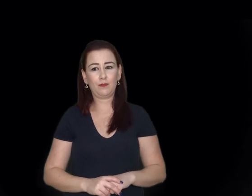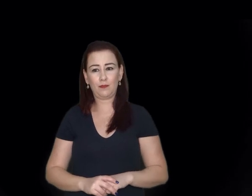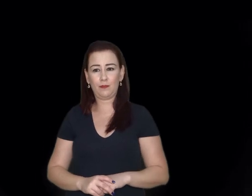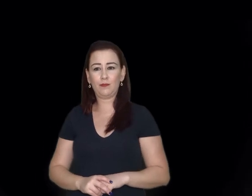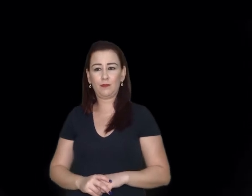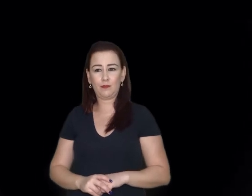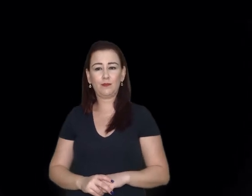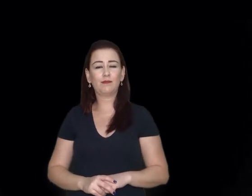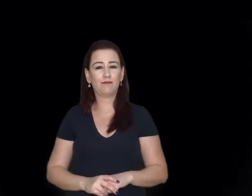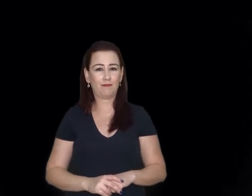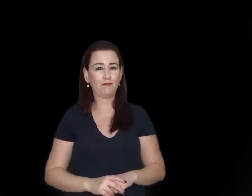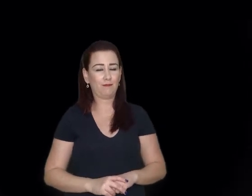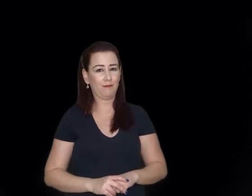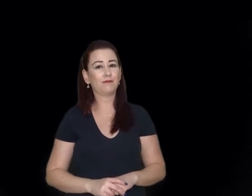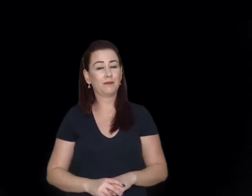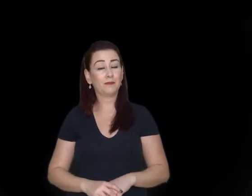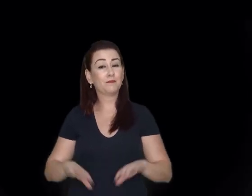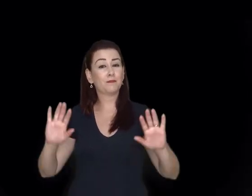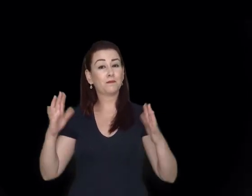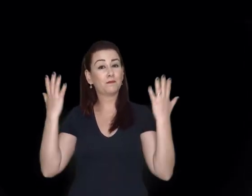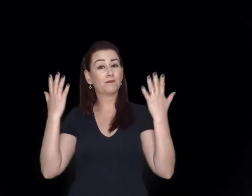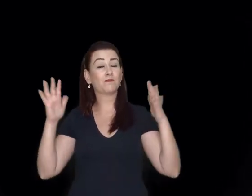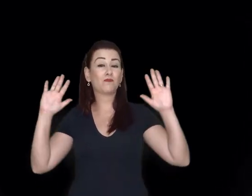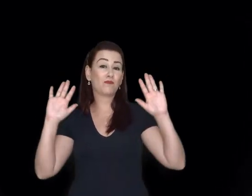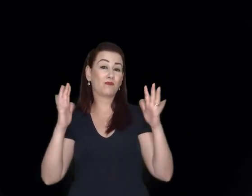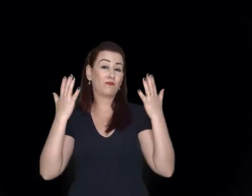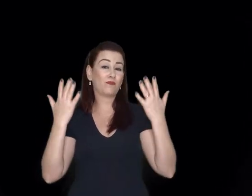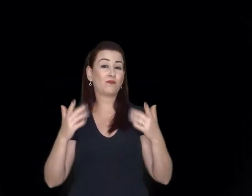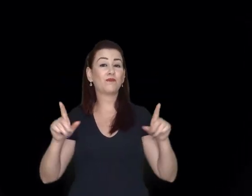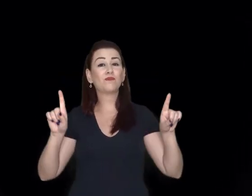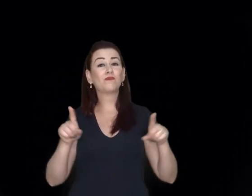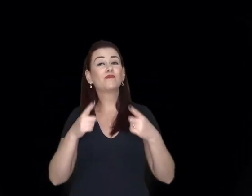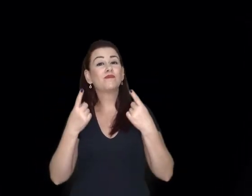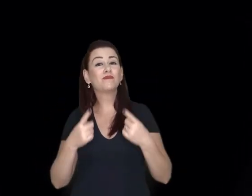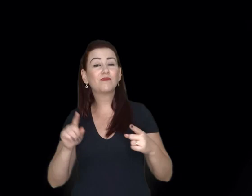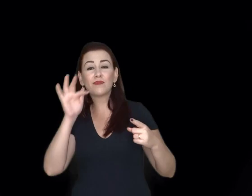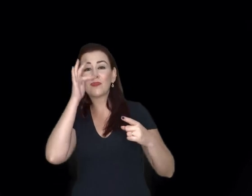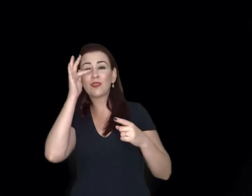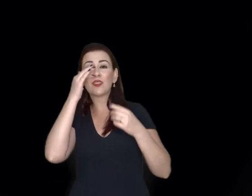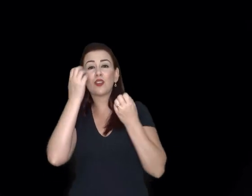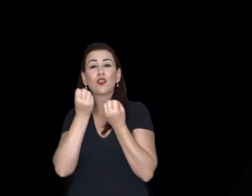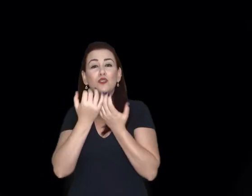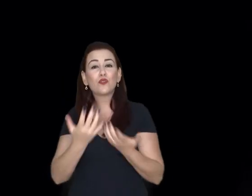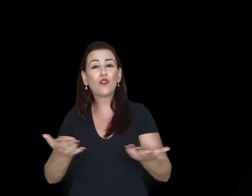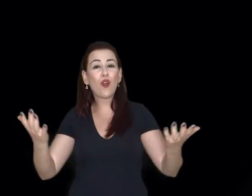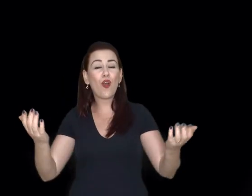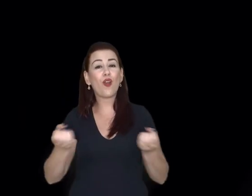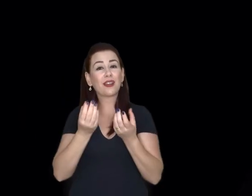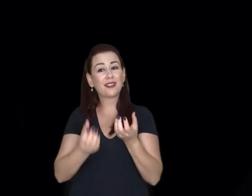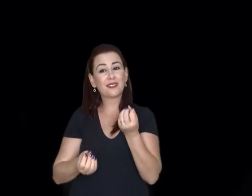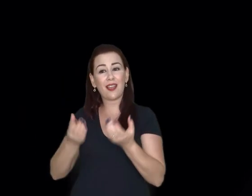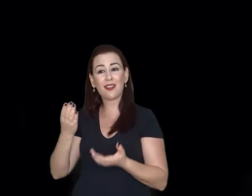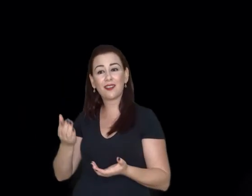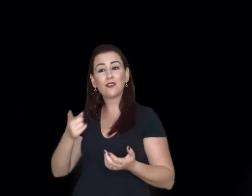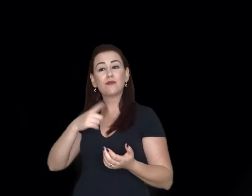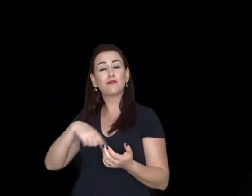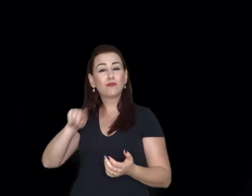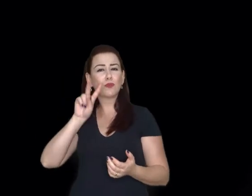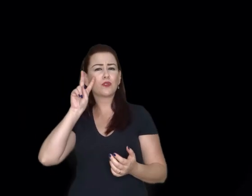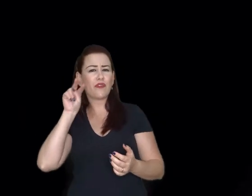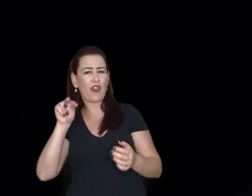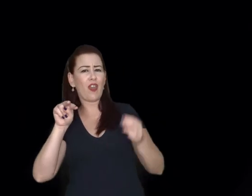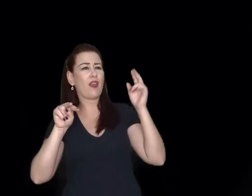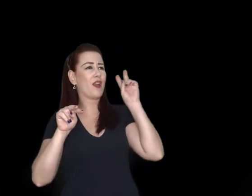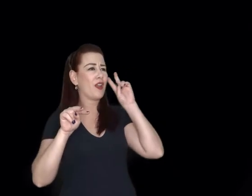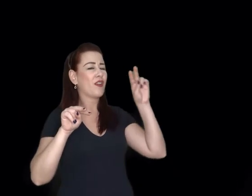Convento da Soledade. Feiras com flores e arcos,